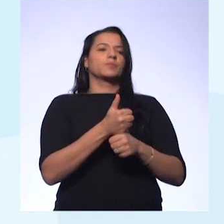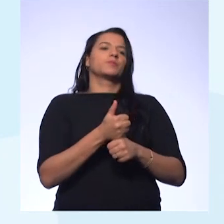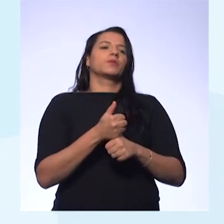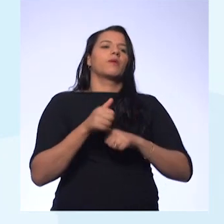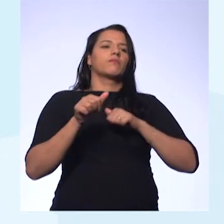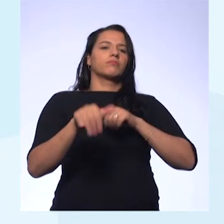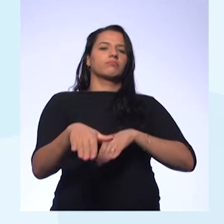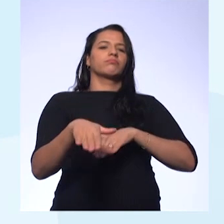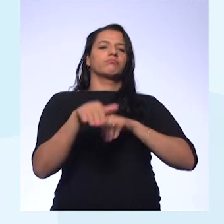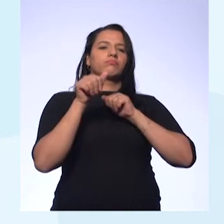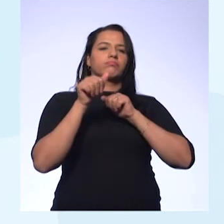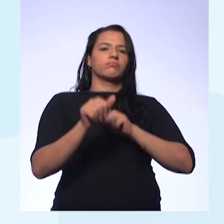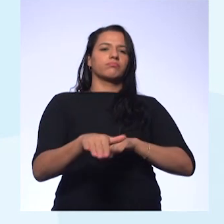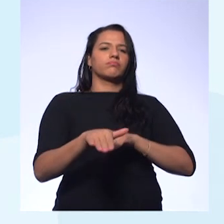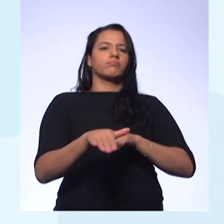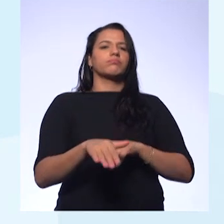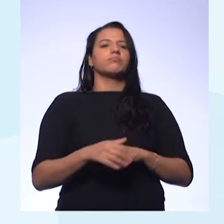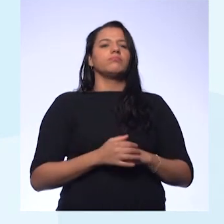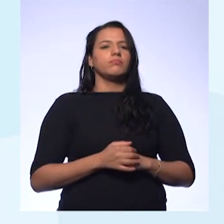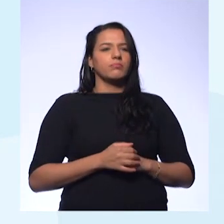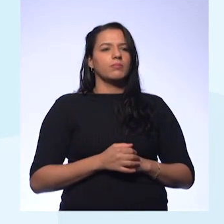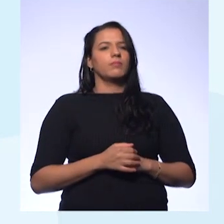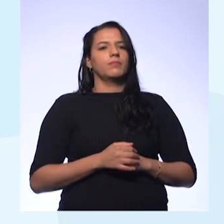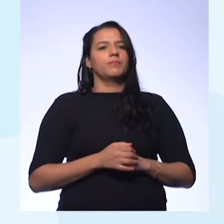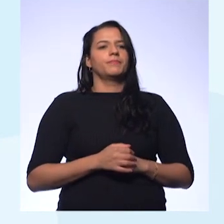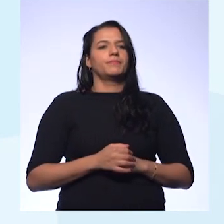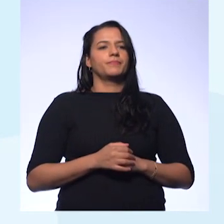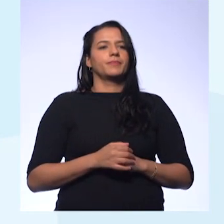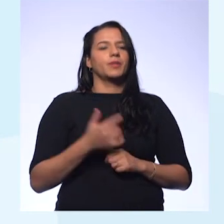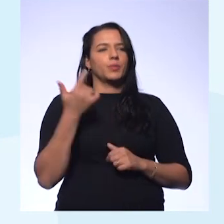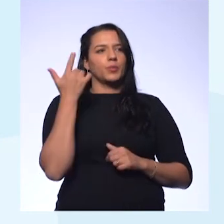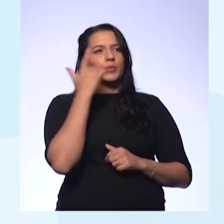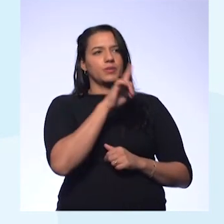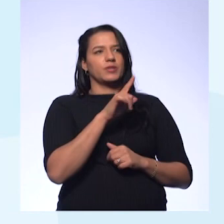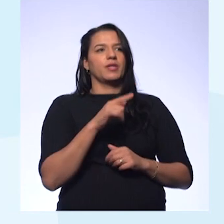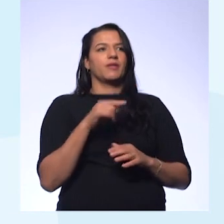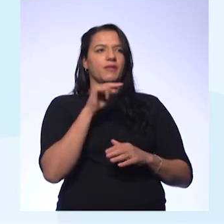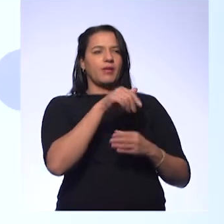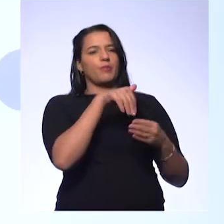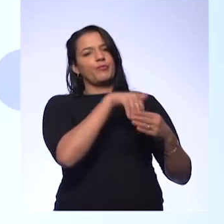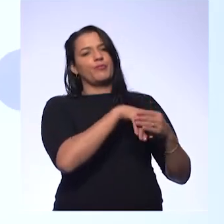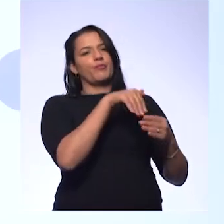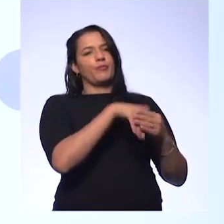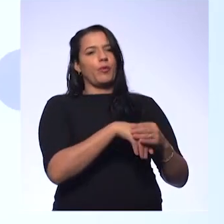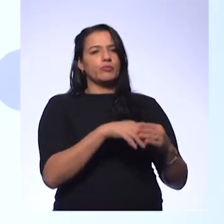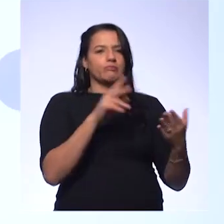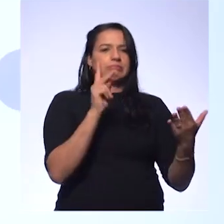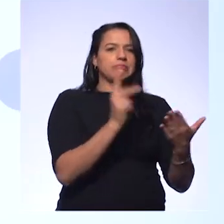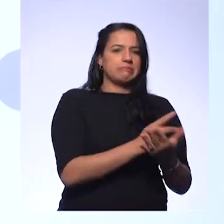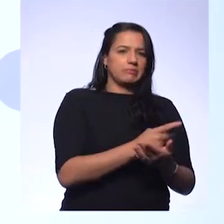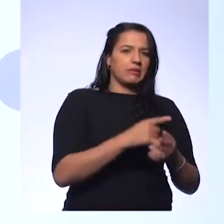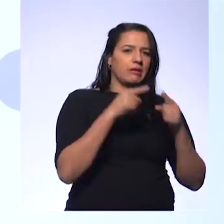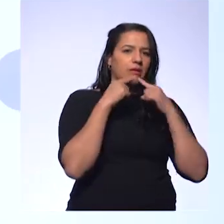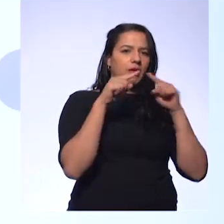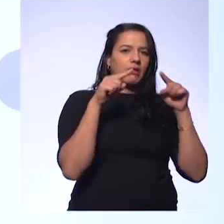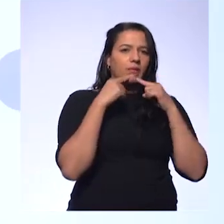marcha com o objetivo de contestar o resultado das eleições. A gente sabe que as eleições, na época, estavam extremamente sujeitas à